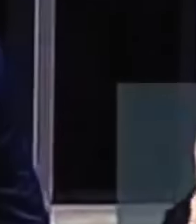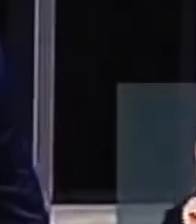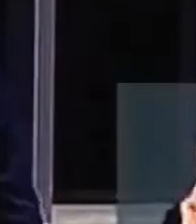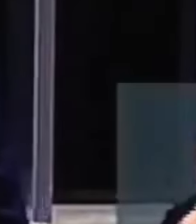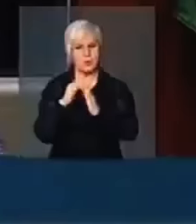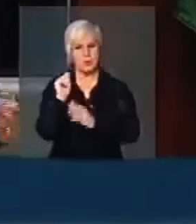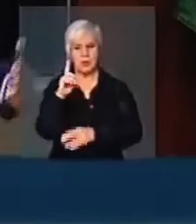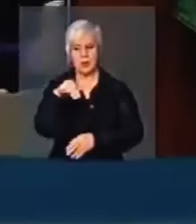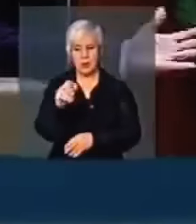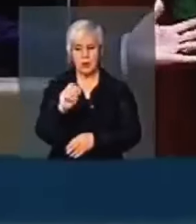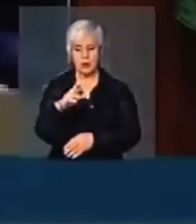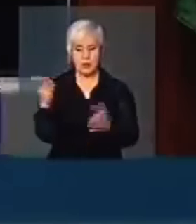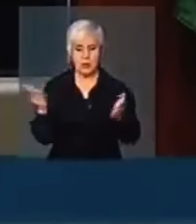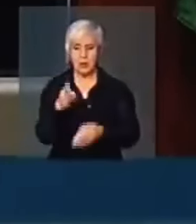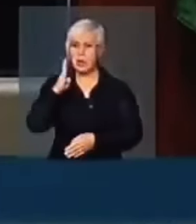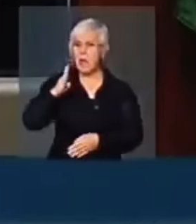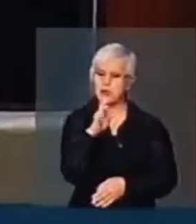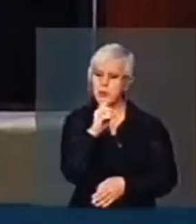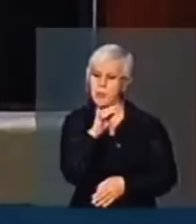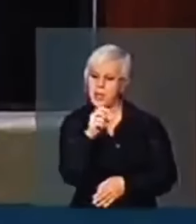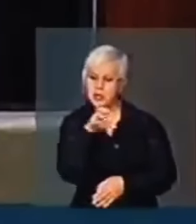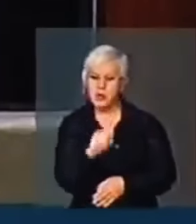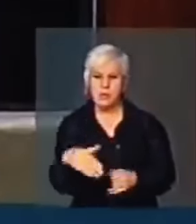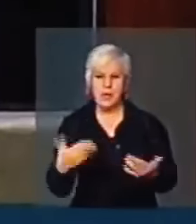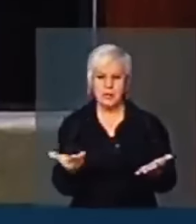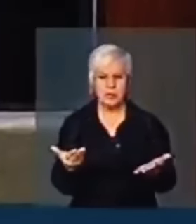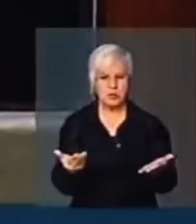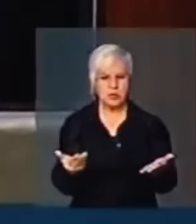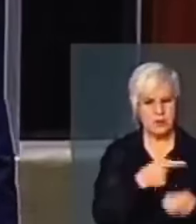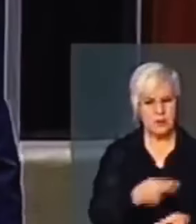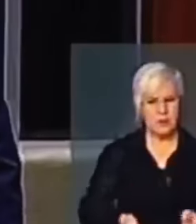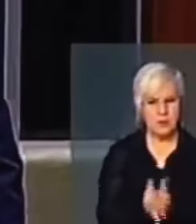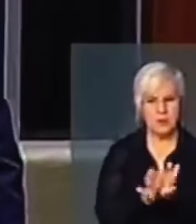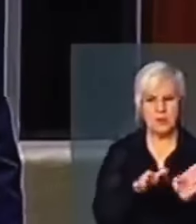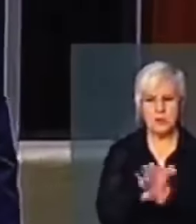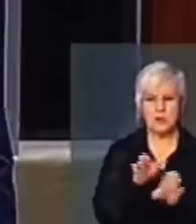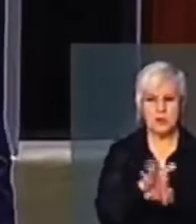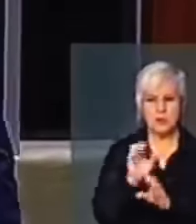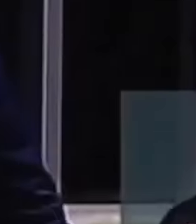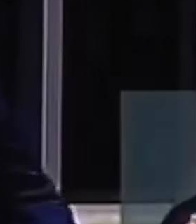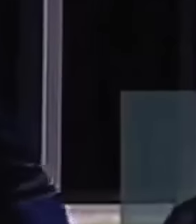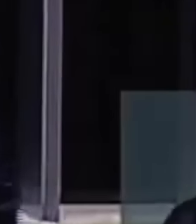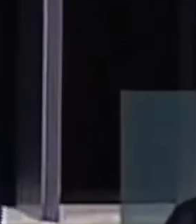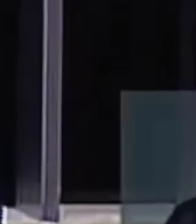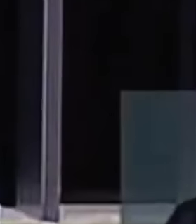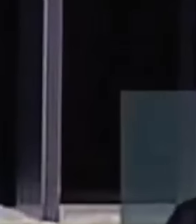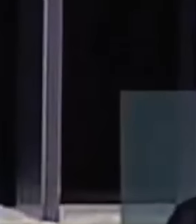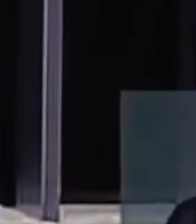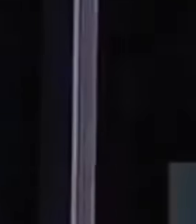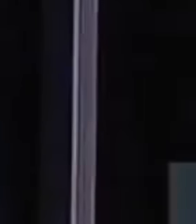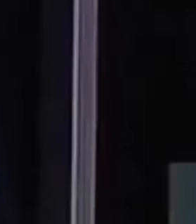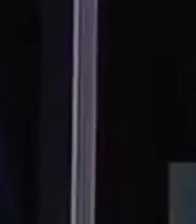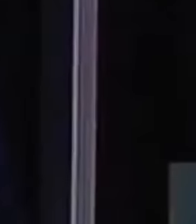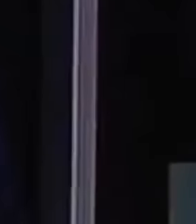2,5 milhões de dólares da casa do Ademar. Agora são bilhões da Petrobras, presidente do Conselho de Administração, ministra de Minas e Energia, chefe da Casa